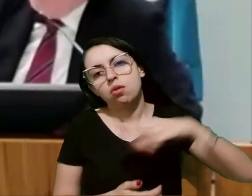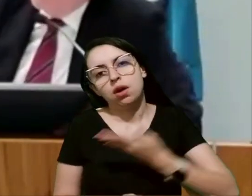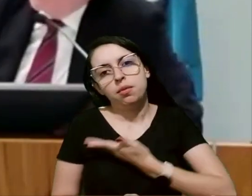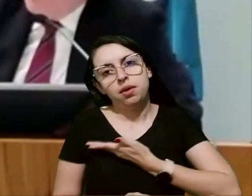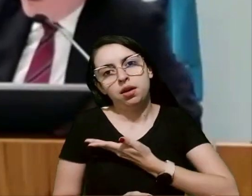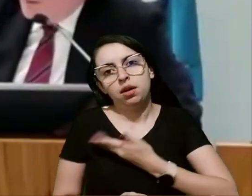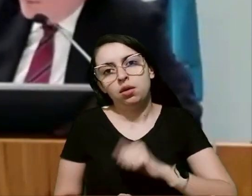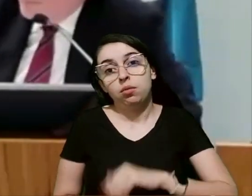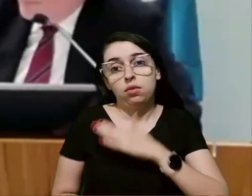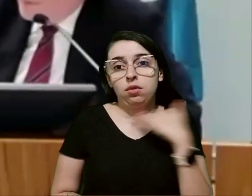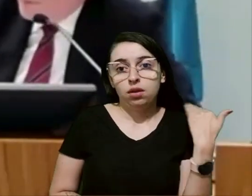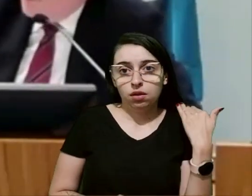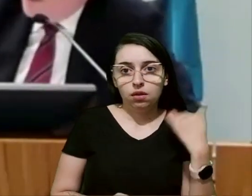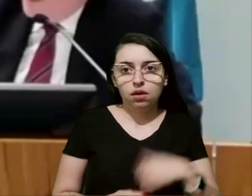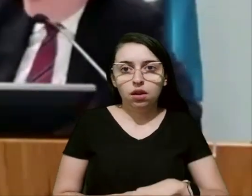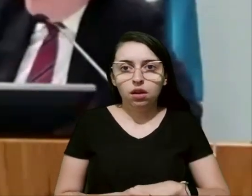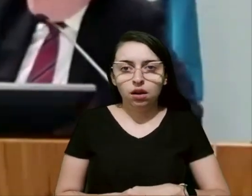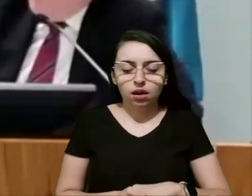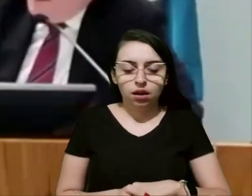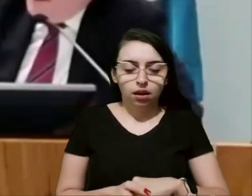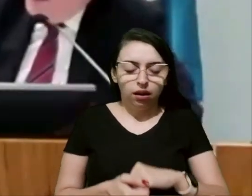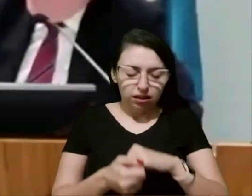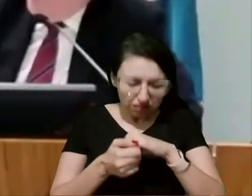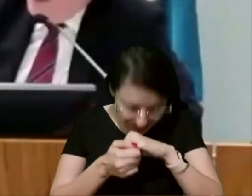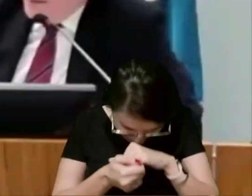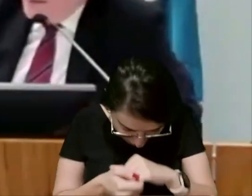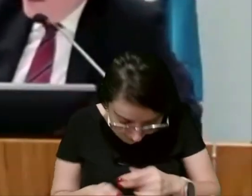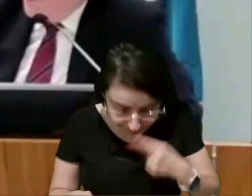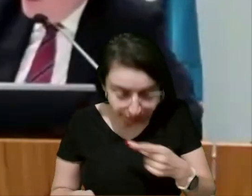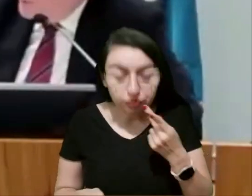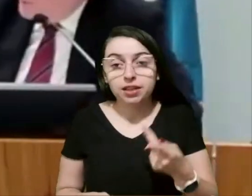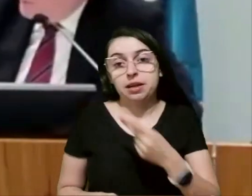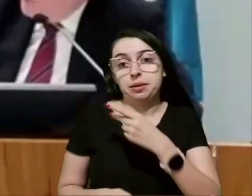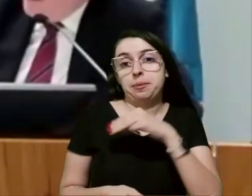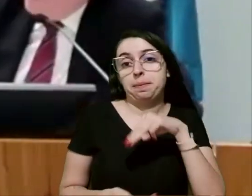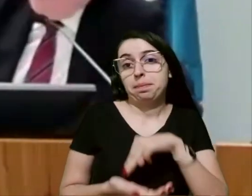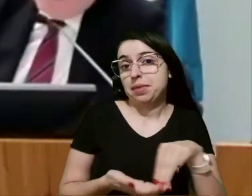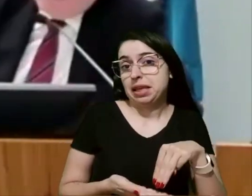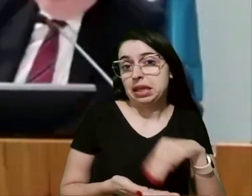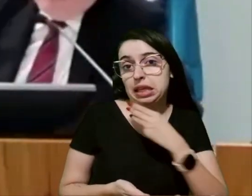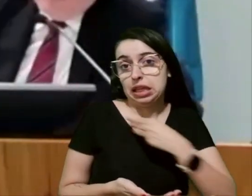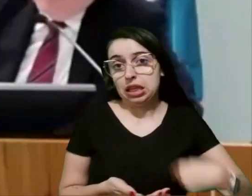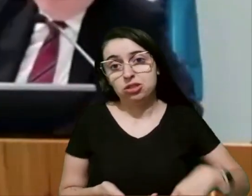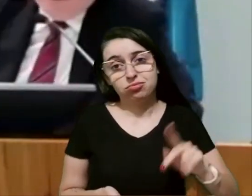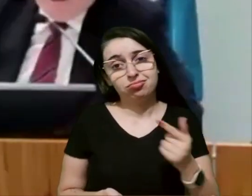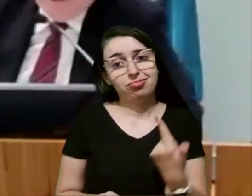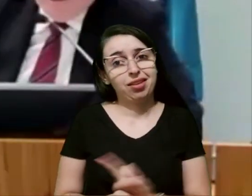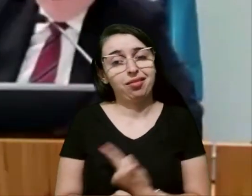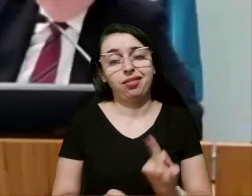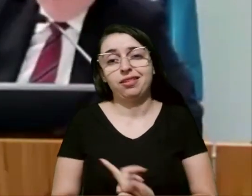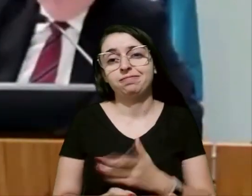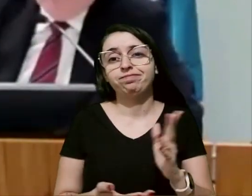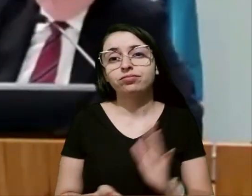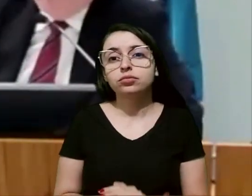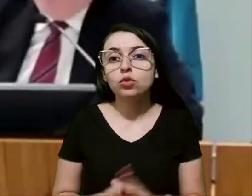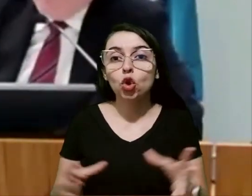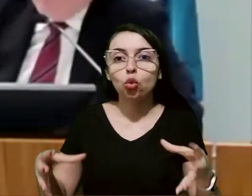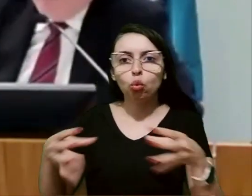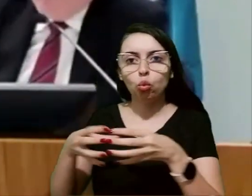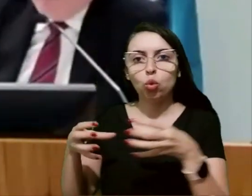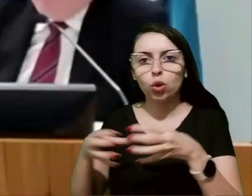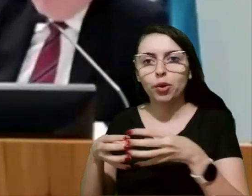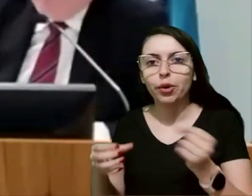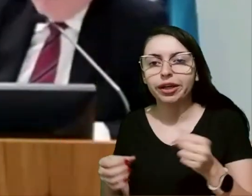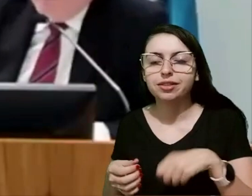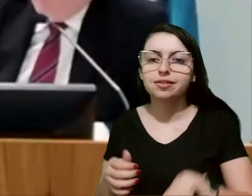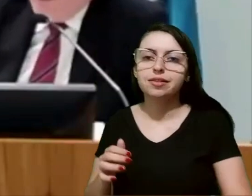amigo que já faleceu, e eu falei a ele, ministro, isso não dá certo, porque organização